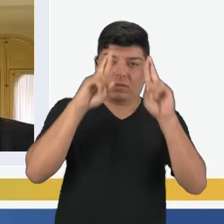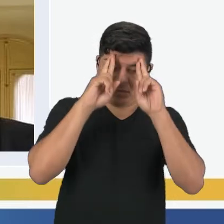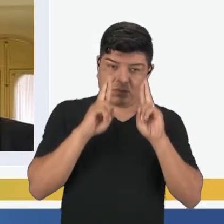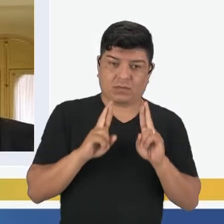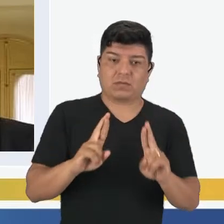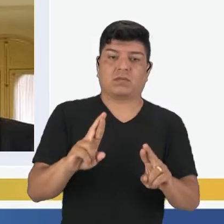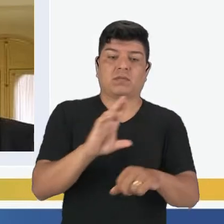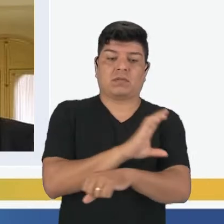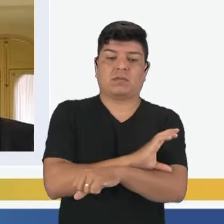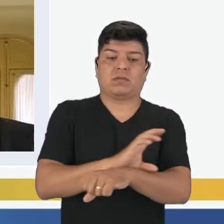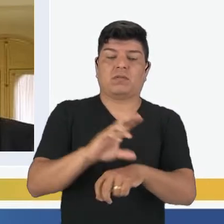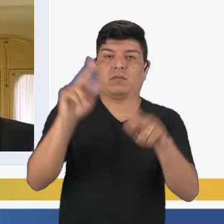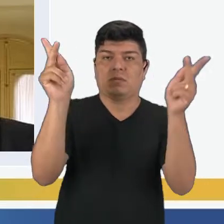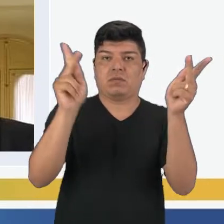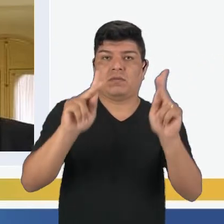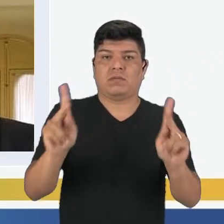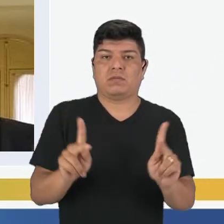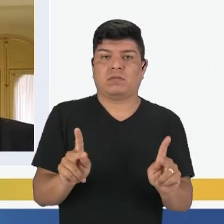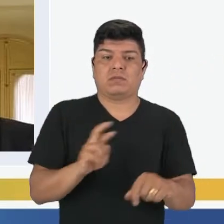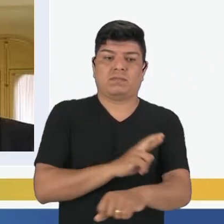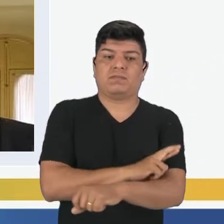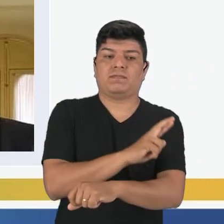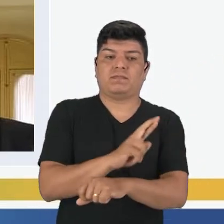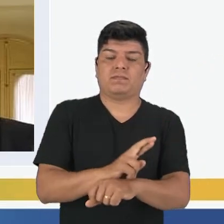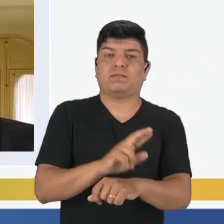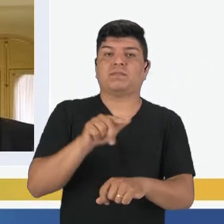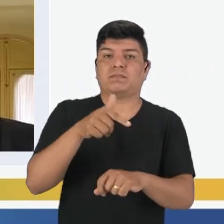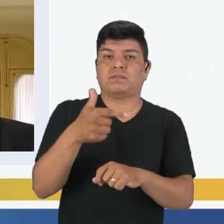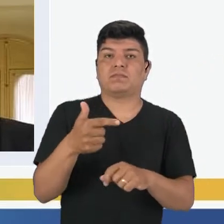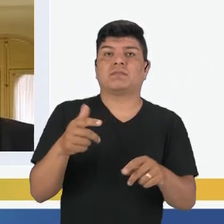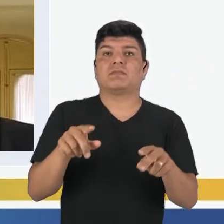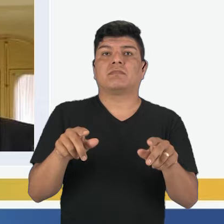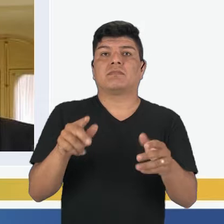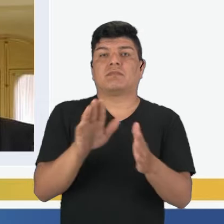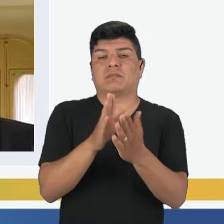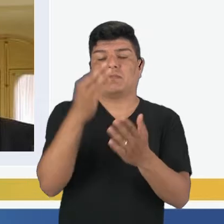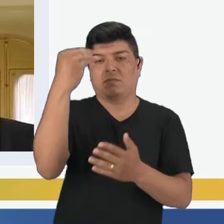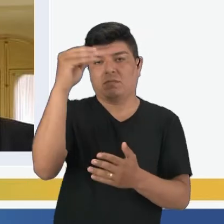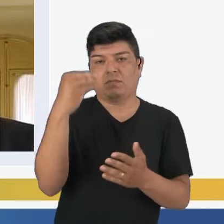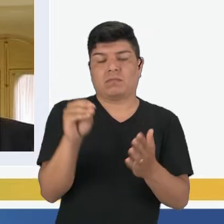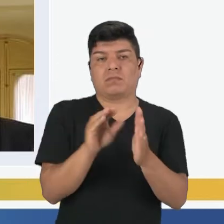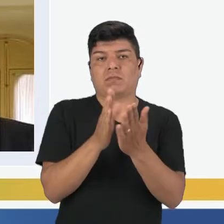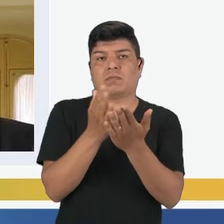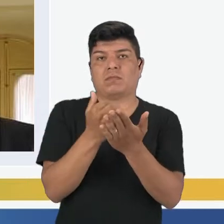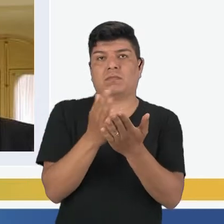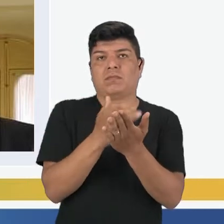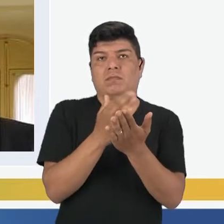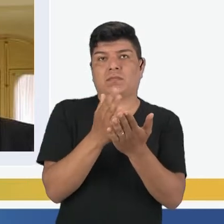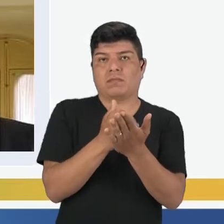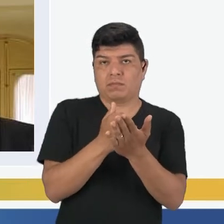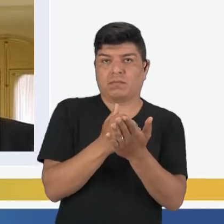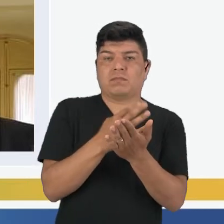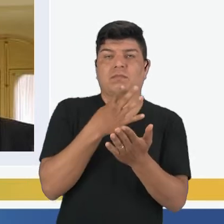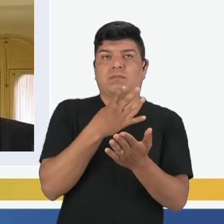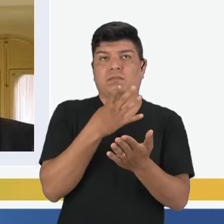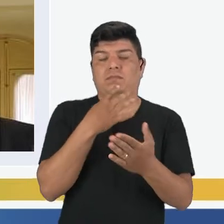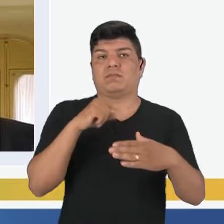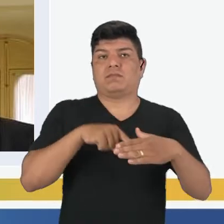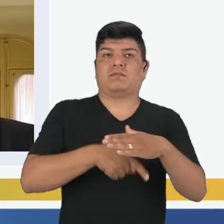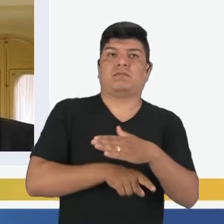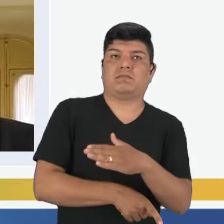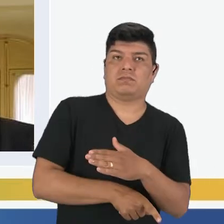religiosa, a cultura de paz entre as religiões. Então ele publicou livros sobre a religião dele, profundo conhecedor da